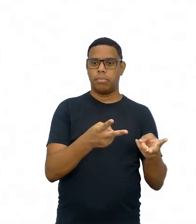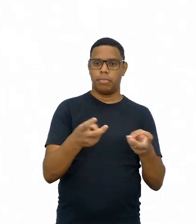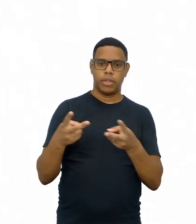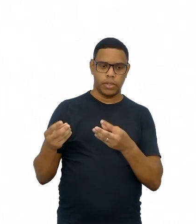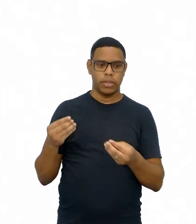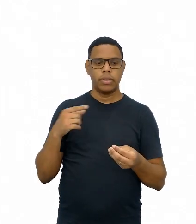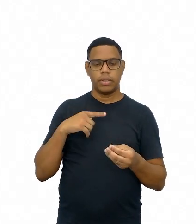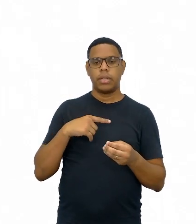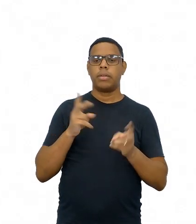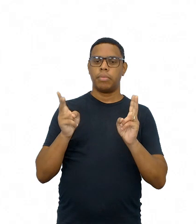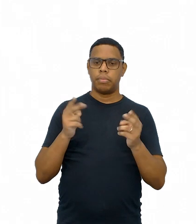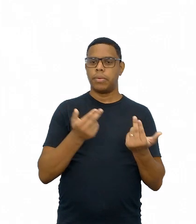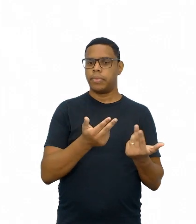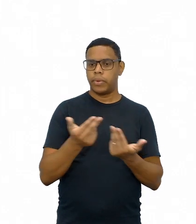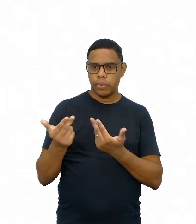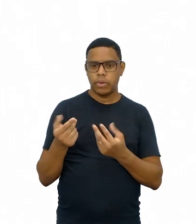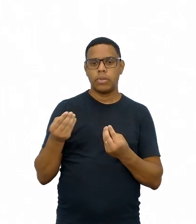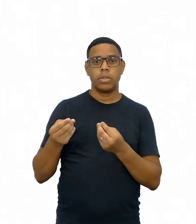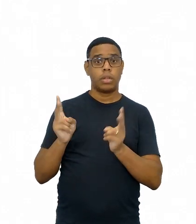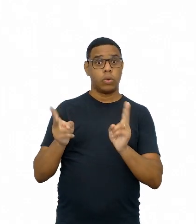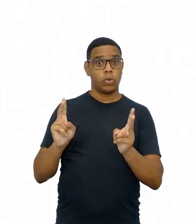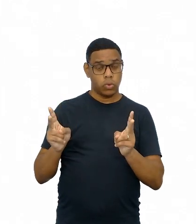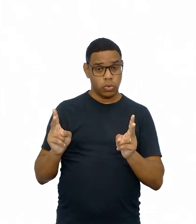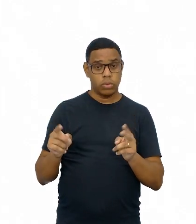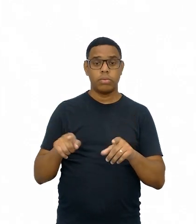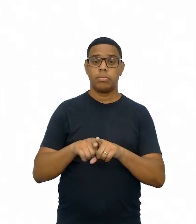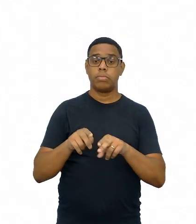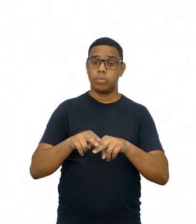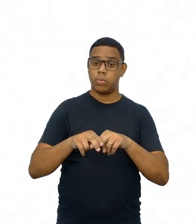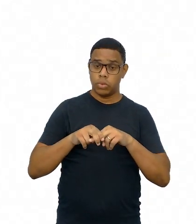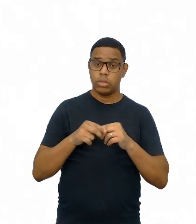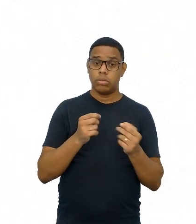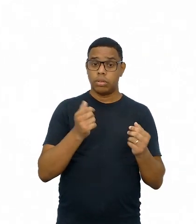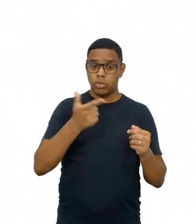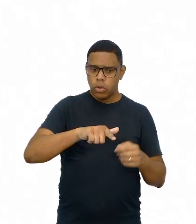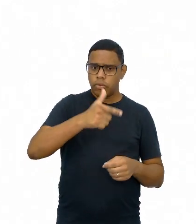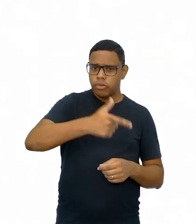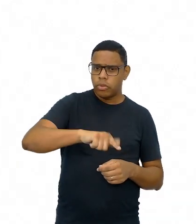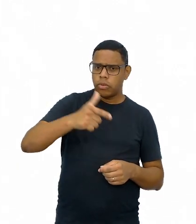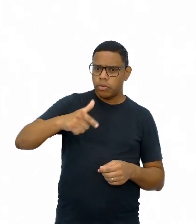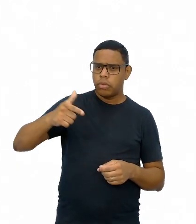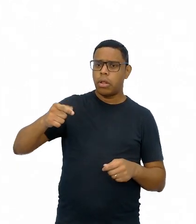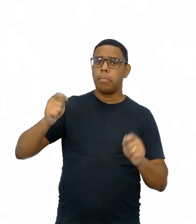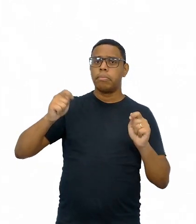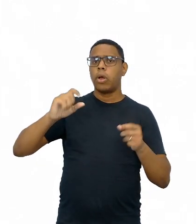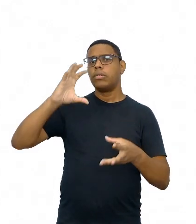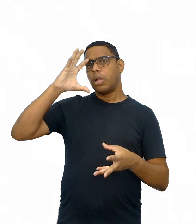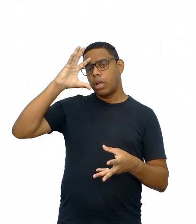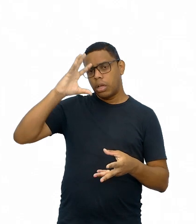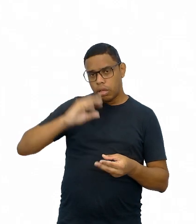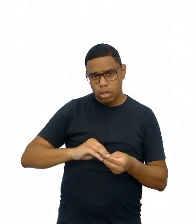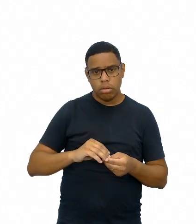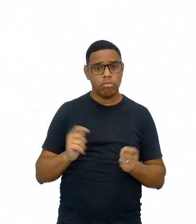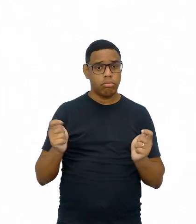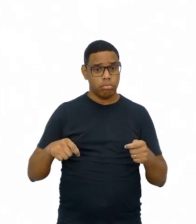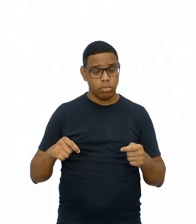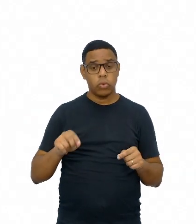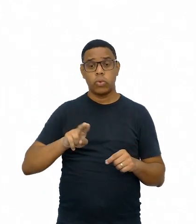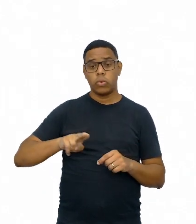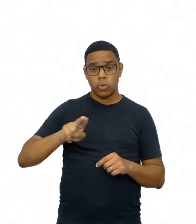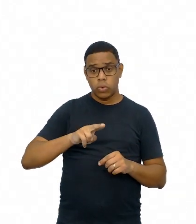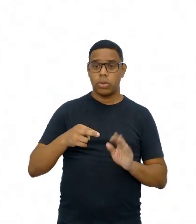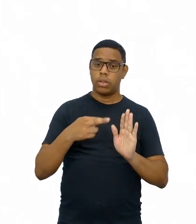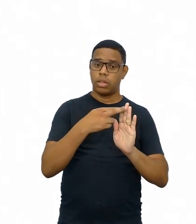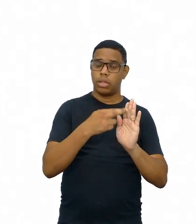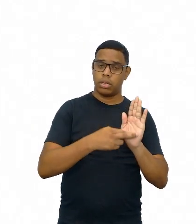há regularidades que se mantêm e, por esse motivo, pode-se generalizar através de